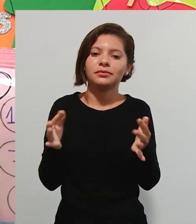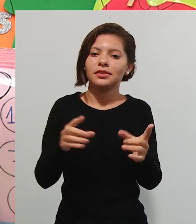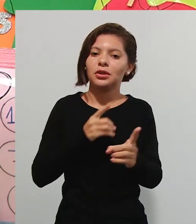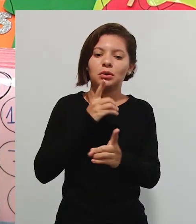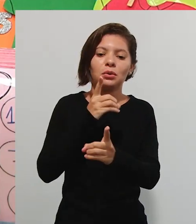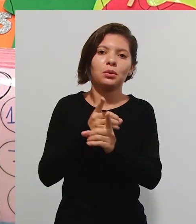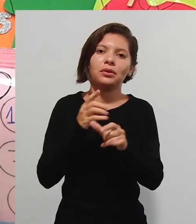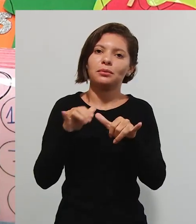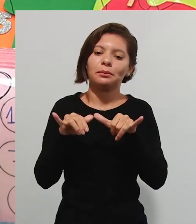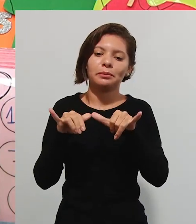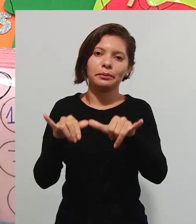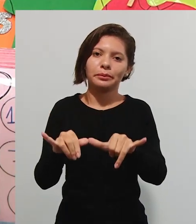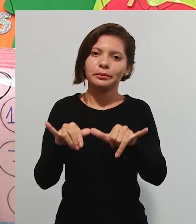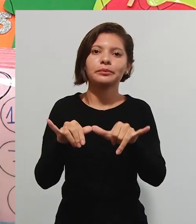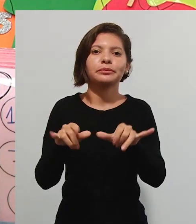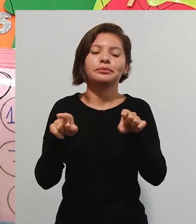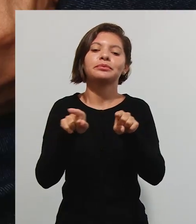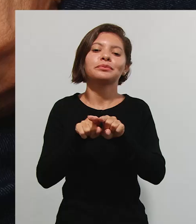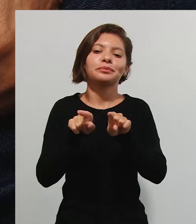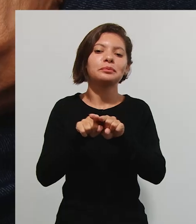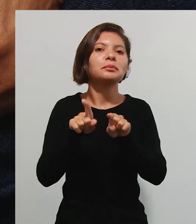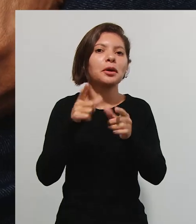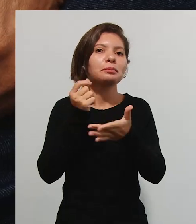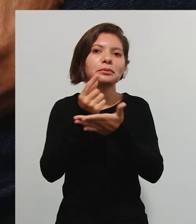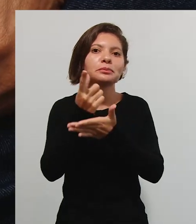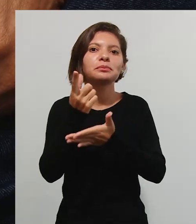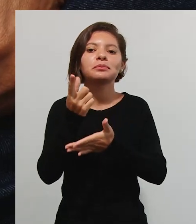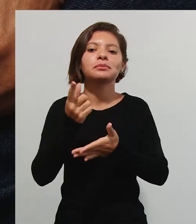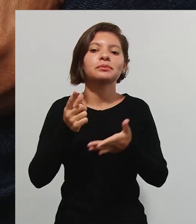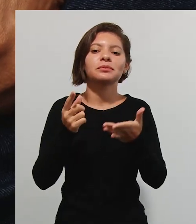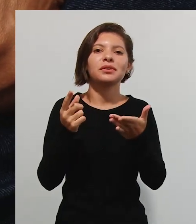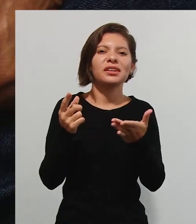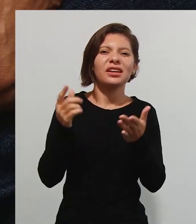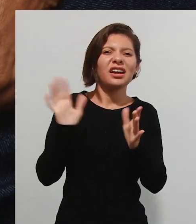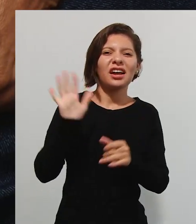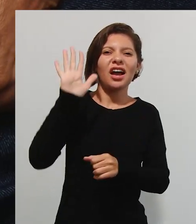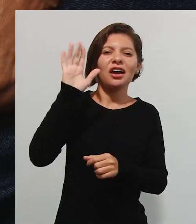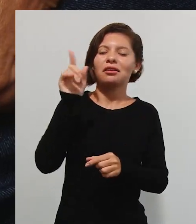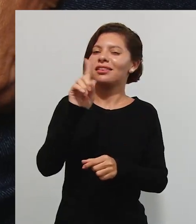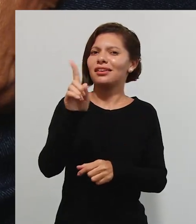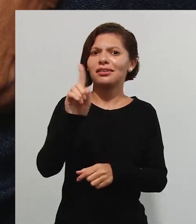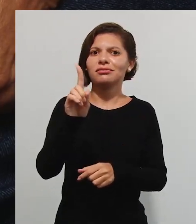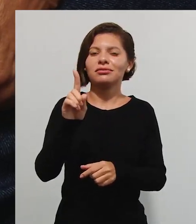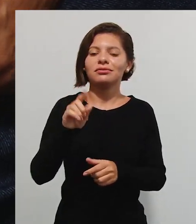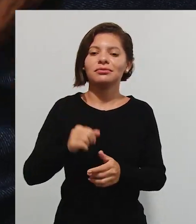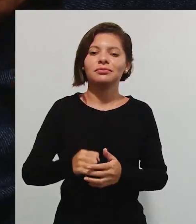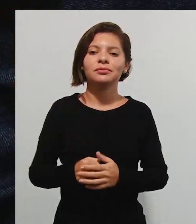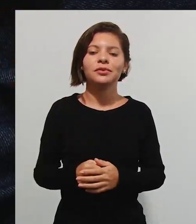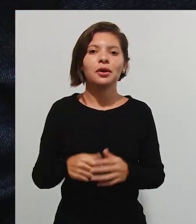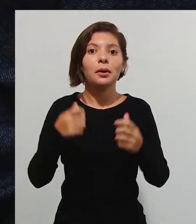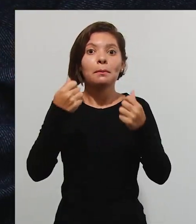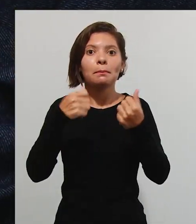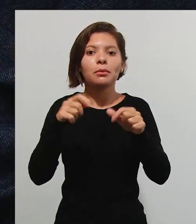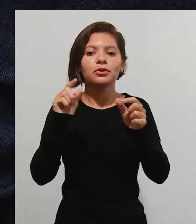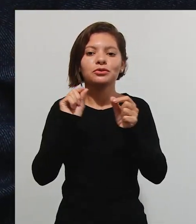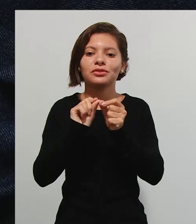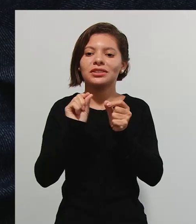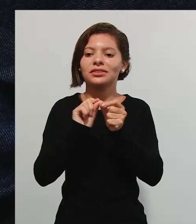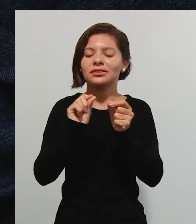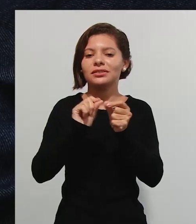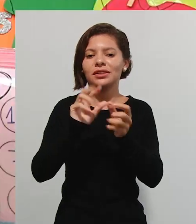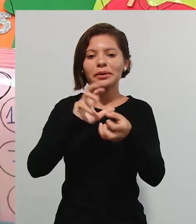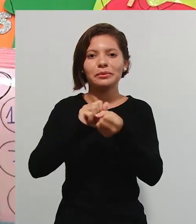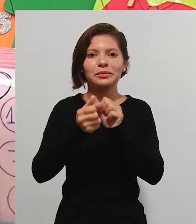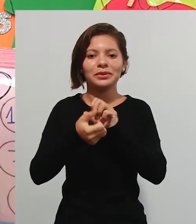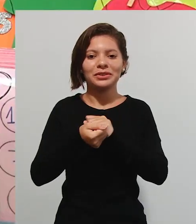até no mercado, você encontra a massinha de modelar. Não é um material caro, mas a gente também tem a possibilidade de fazer a massinha, né?